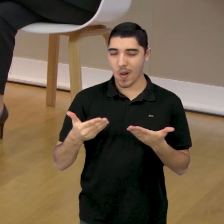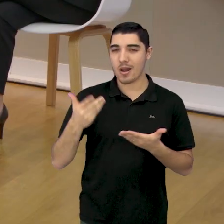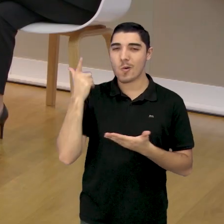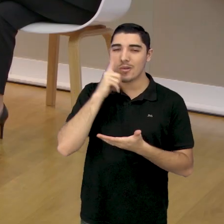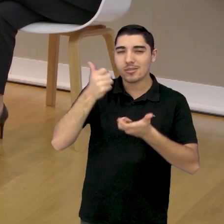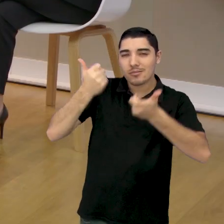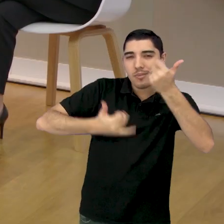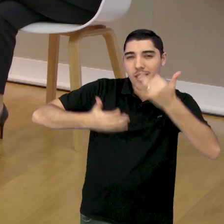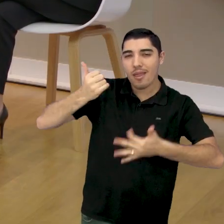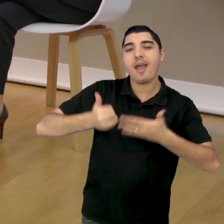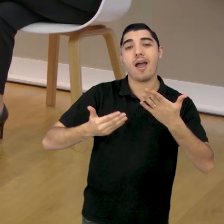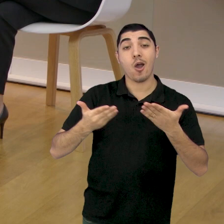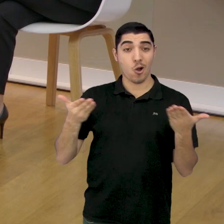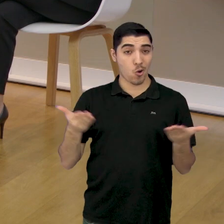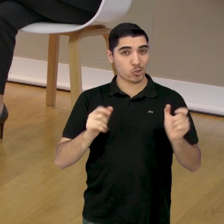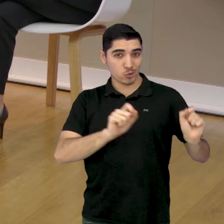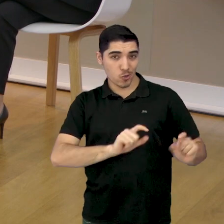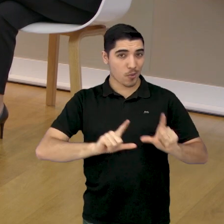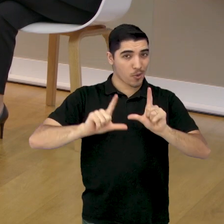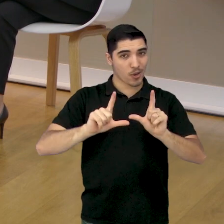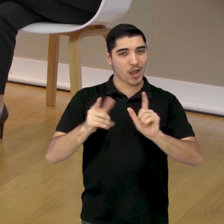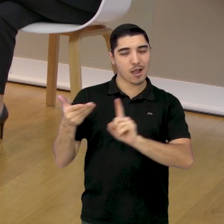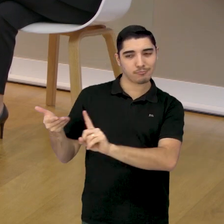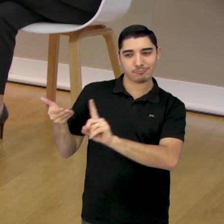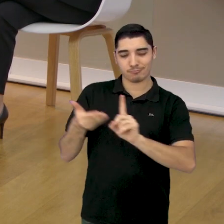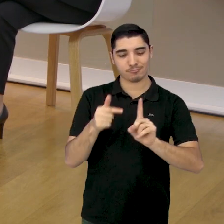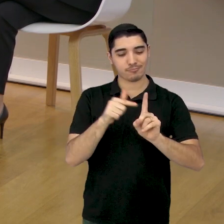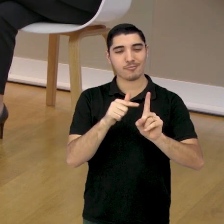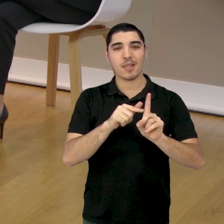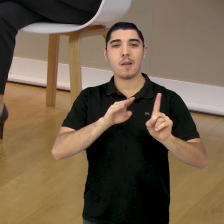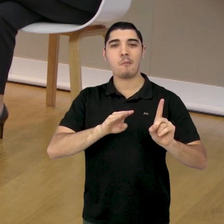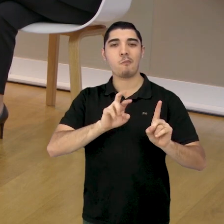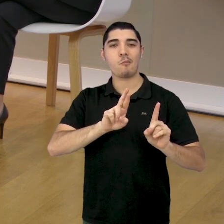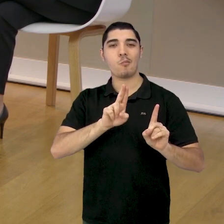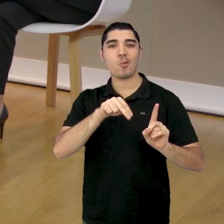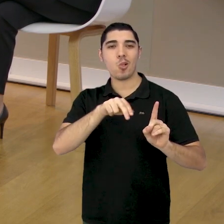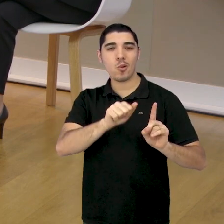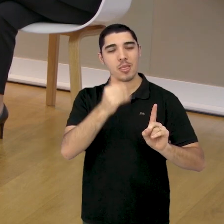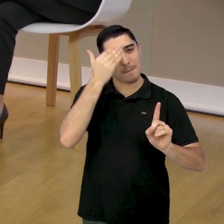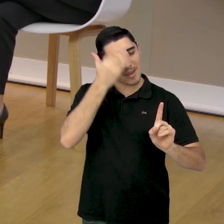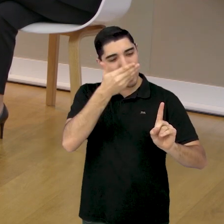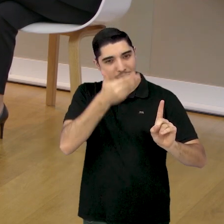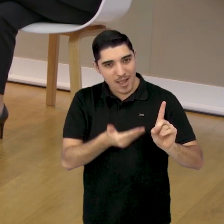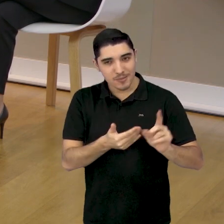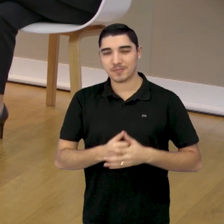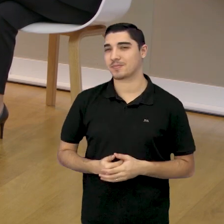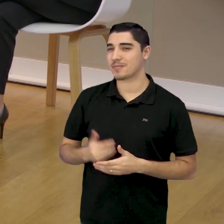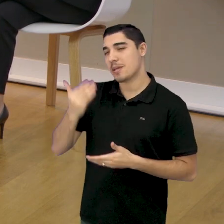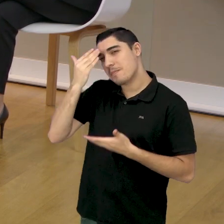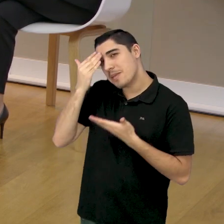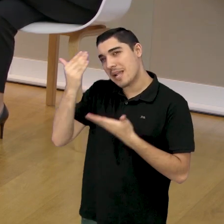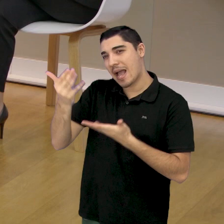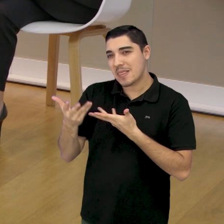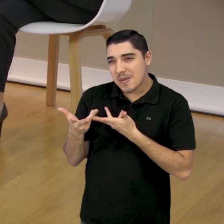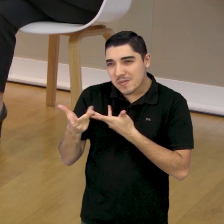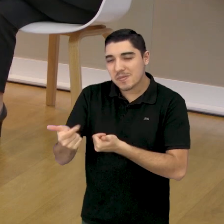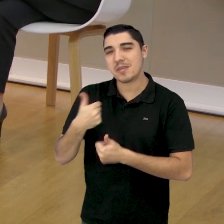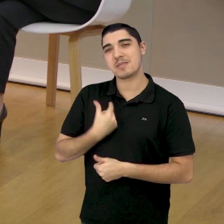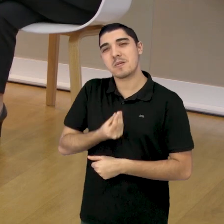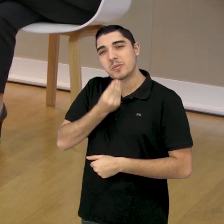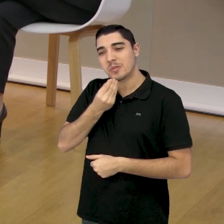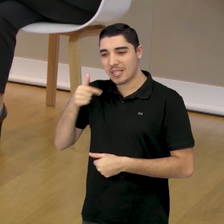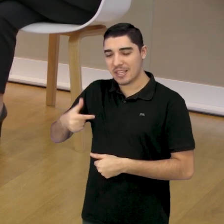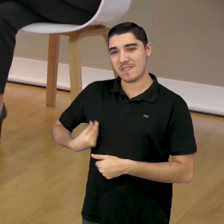entender esses procedimentos, o De Bem com Você de hoje recebe a doutora Bruna. Muito obrigada, doutora. Eu que agradeço, né,